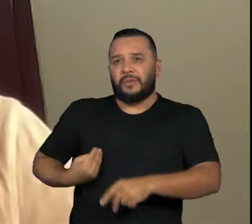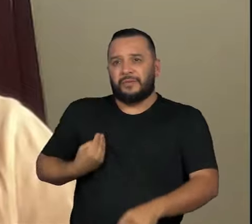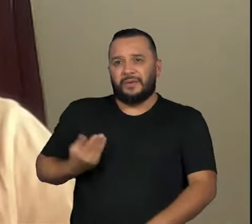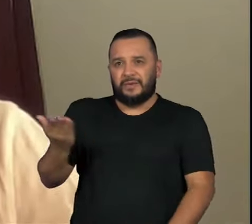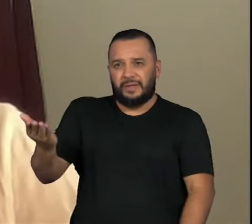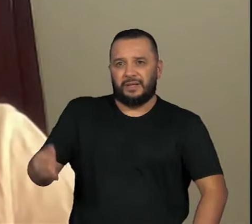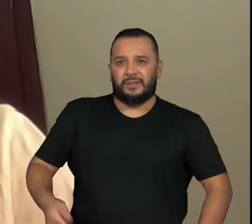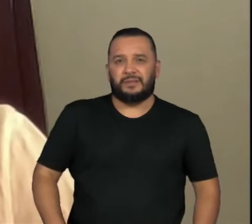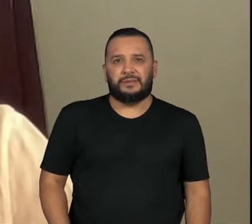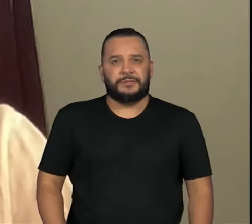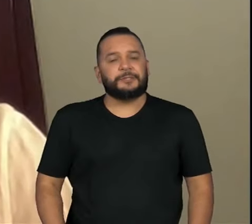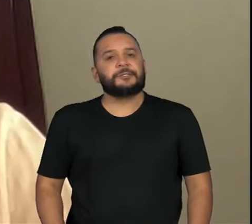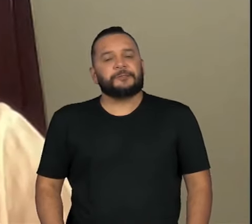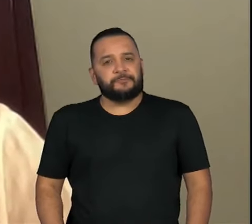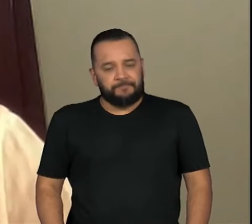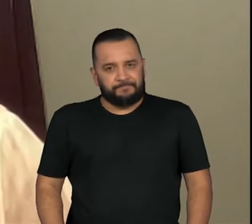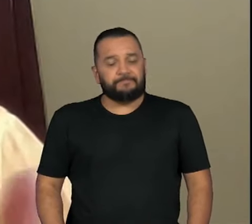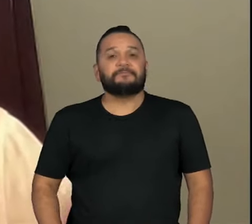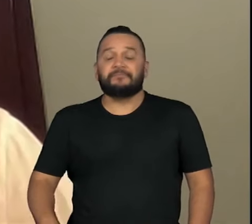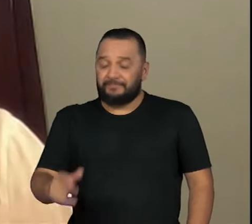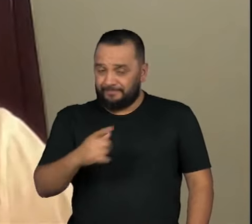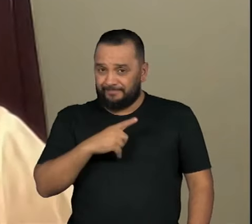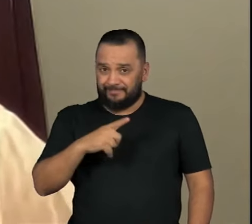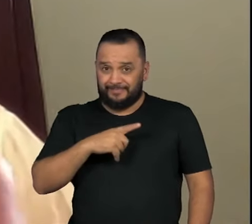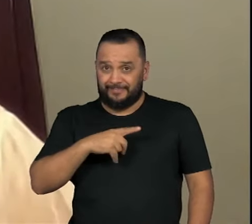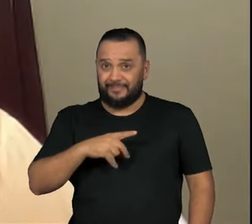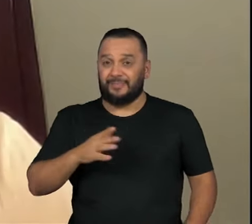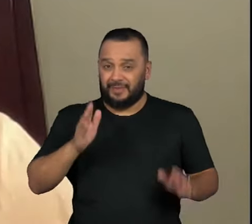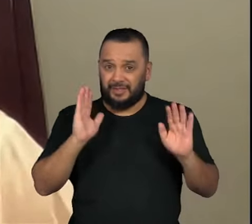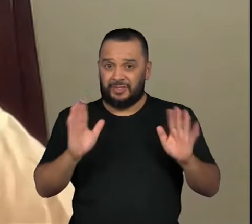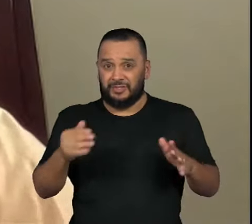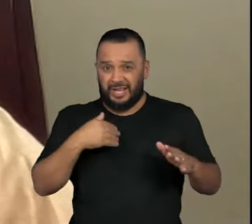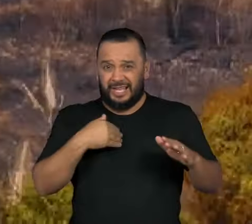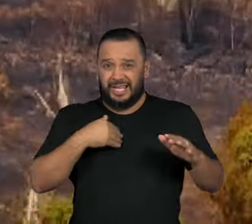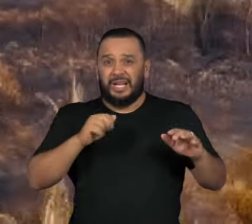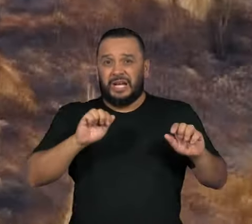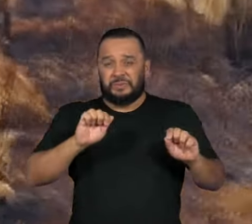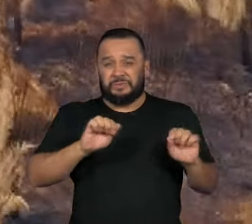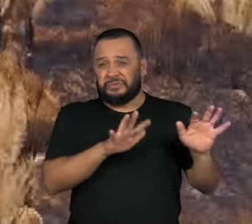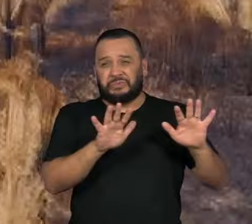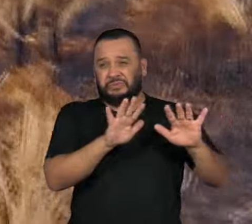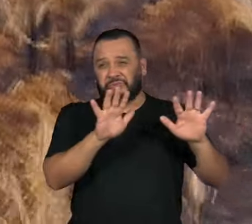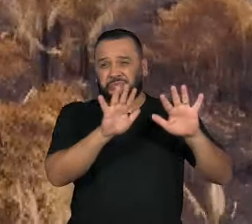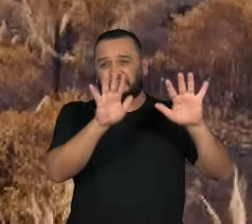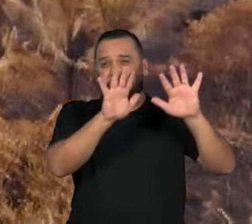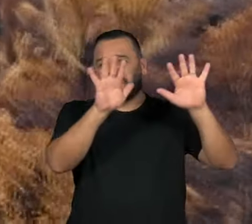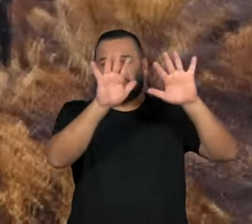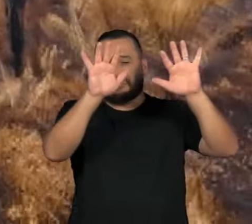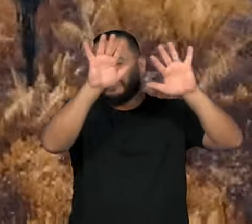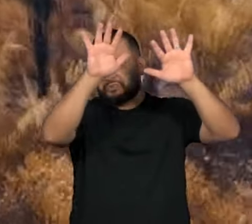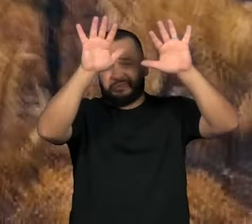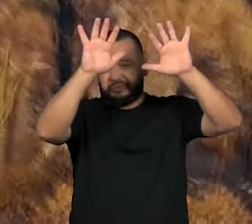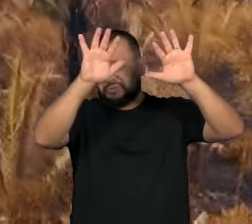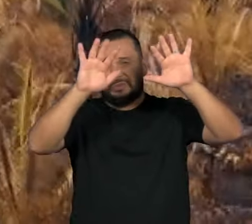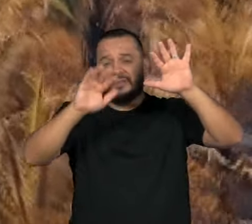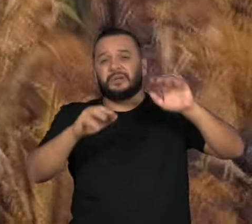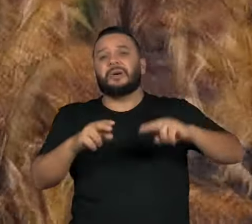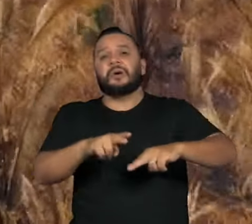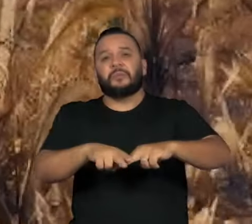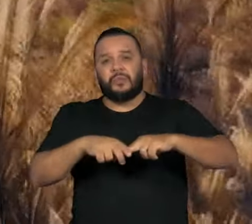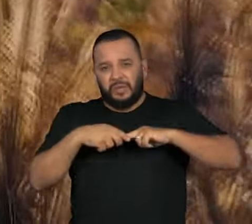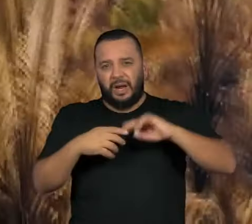Descobrimos que a quantidade de carbono emitida por essas diferentes formas de degradação, ela